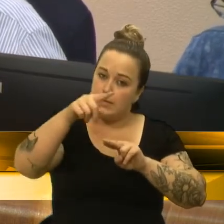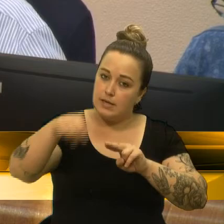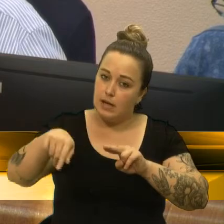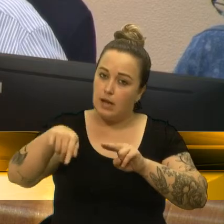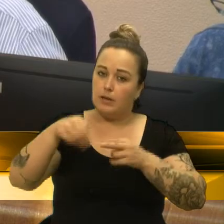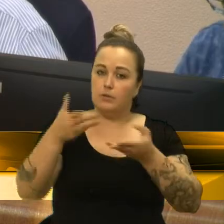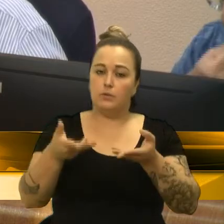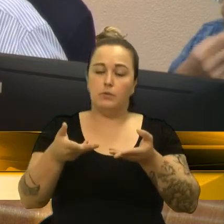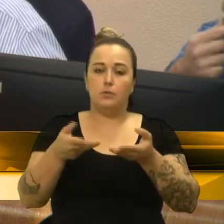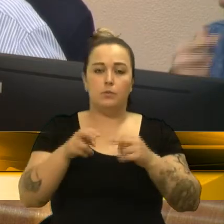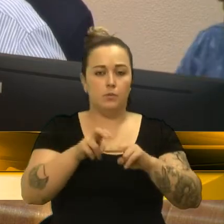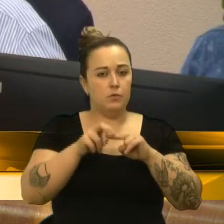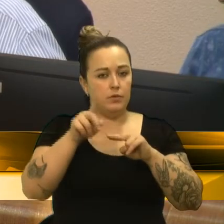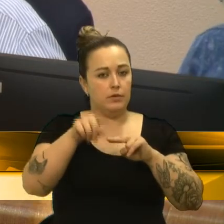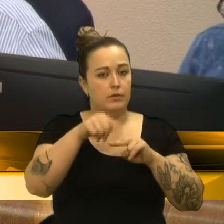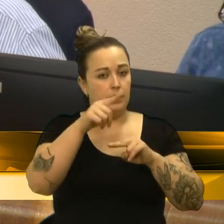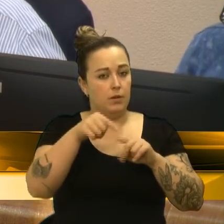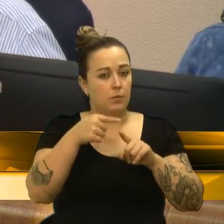instrumento